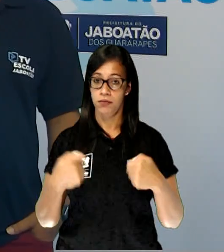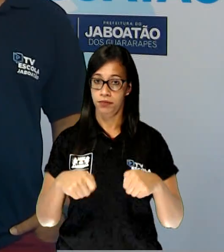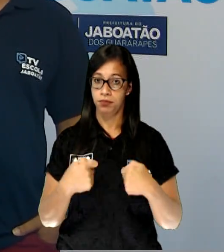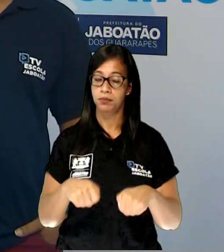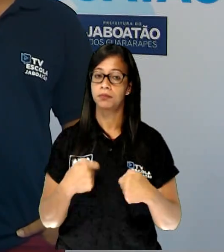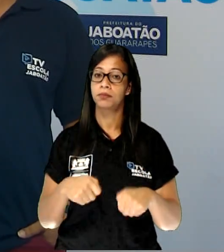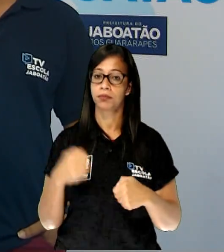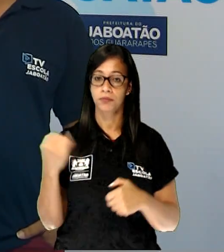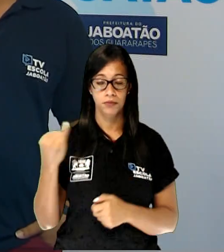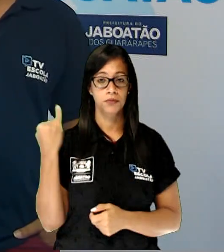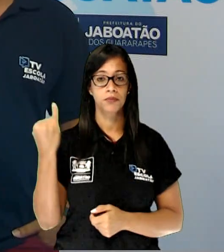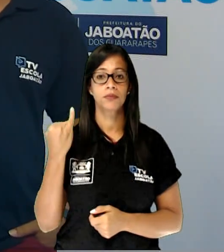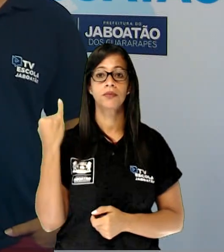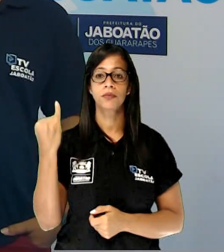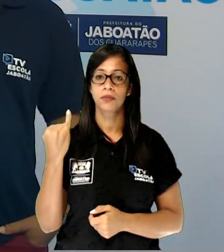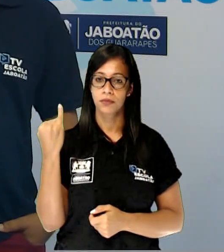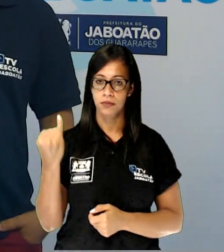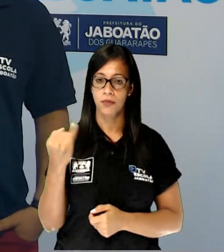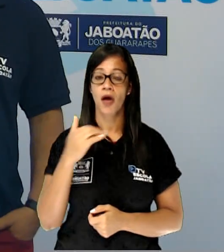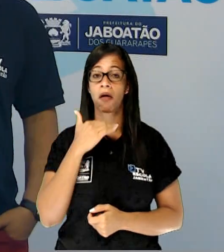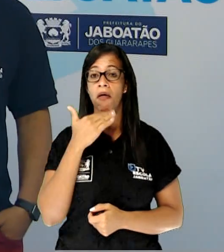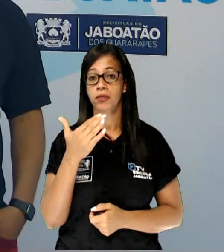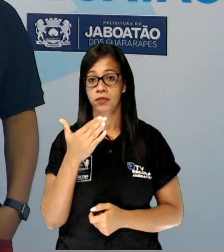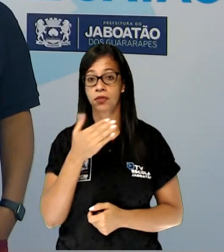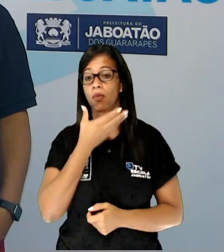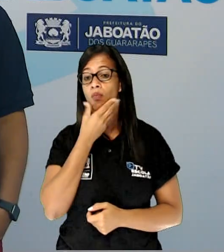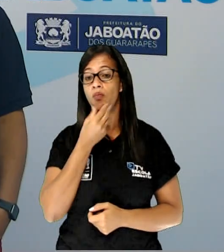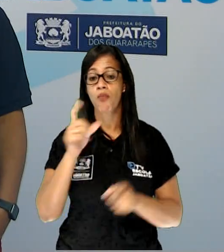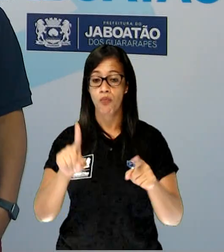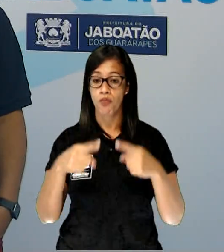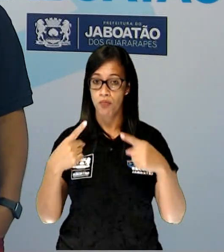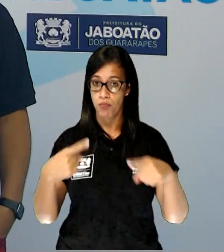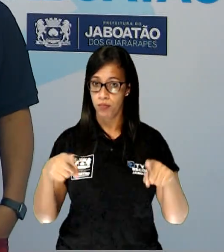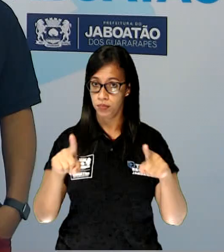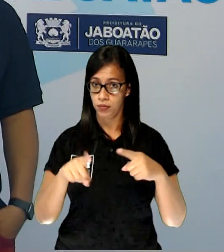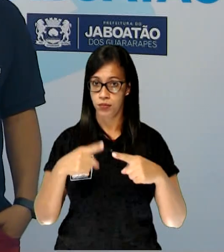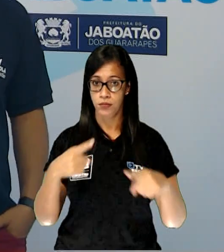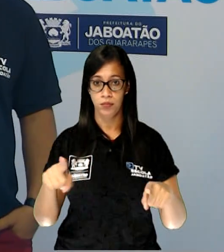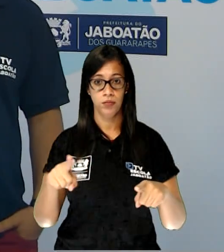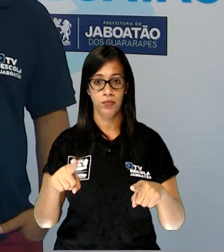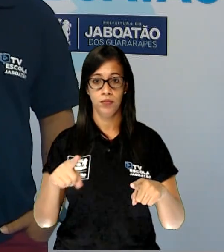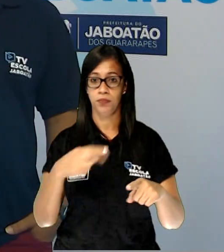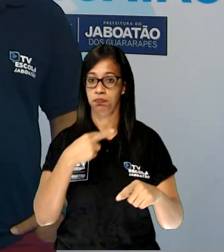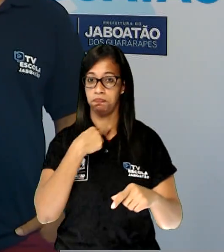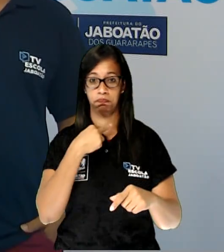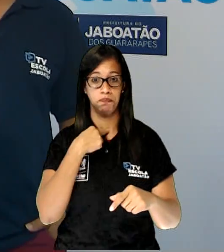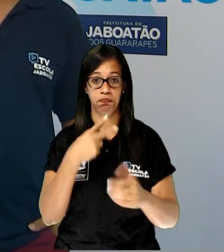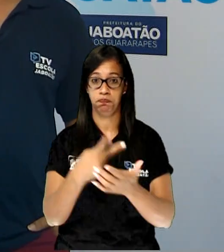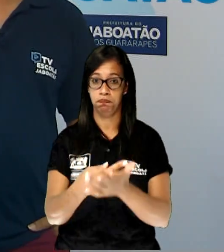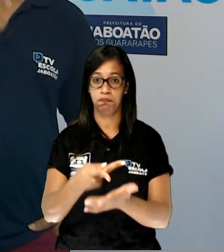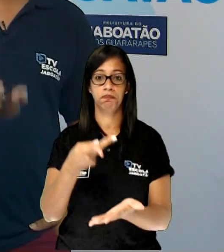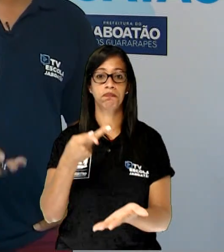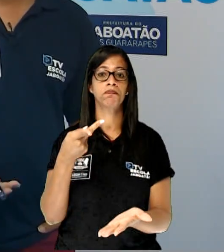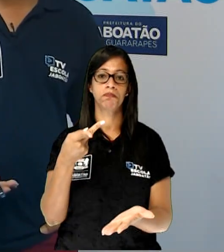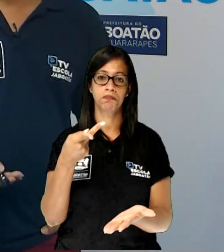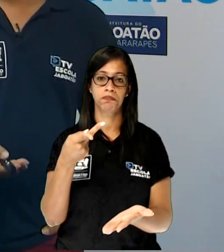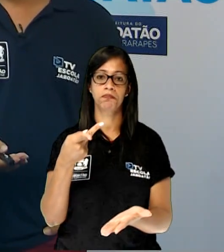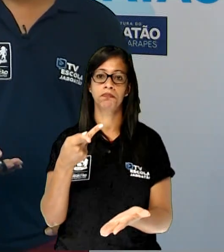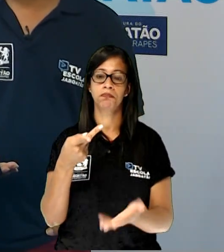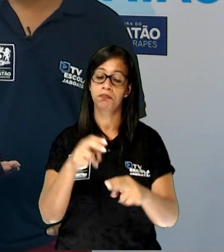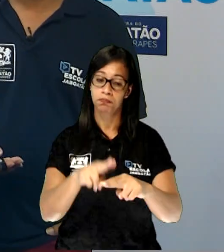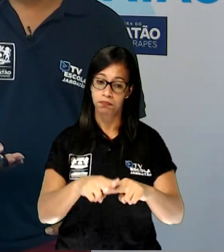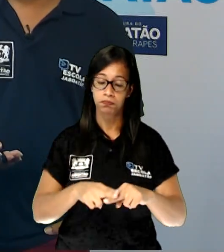maestro, o andamento da música fica prejudicado. Então o maestro é provavelmente um dos